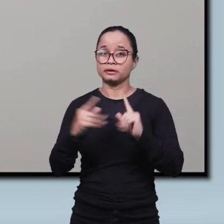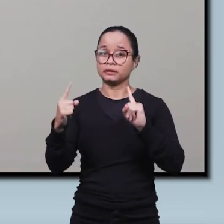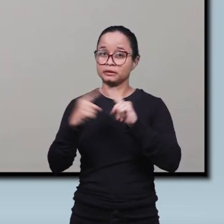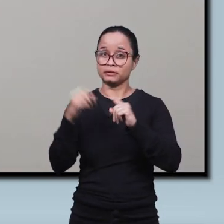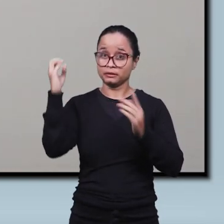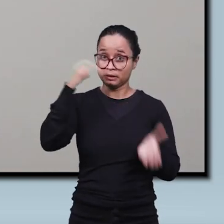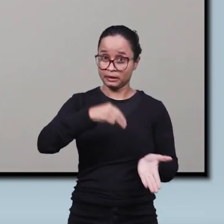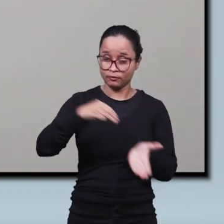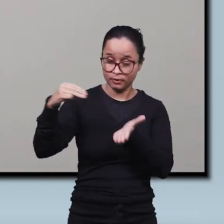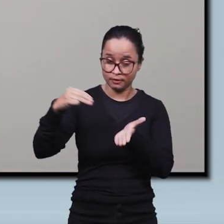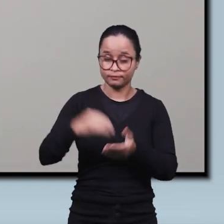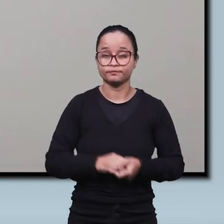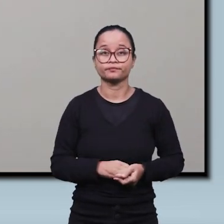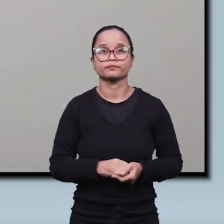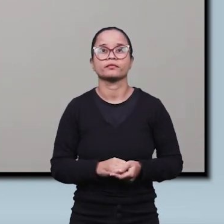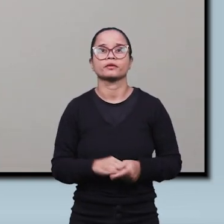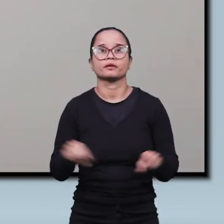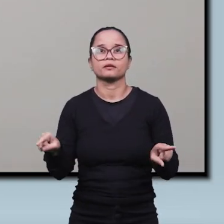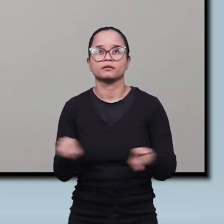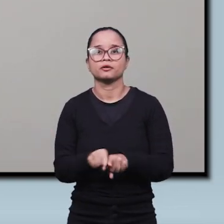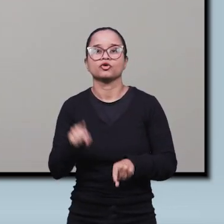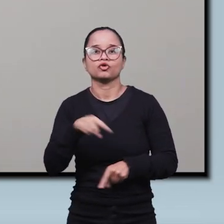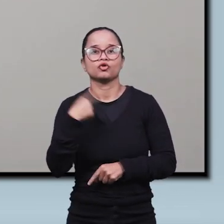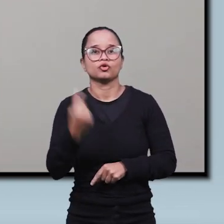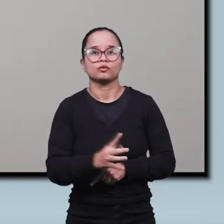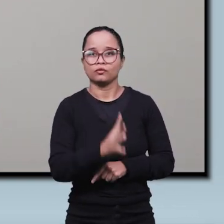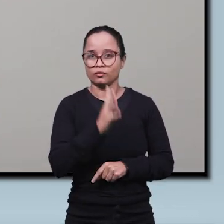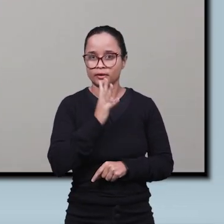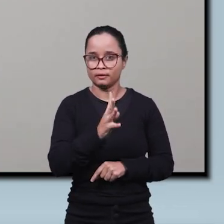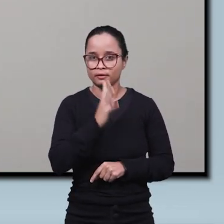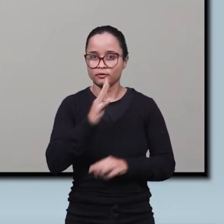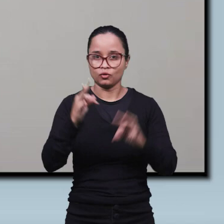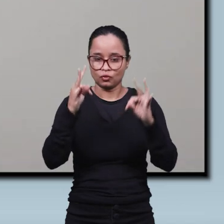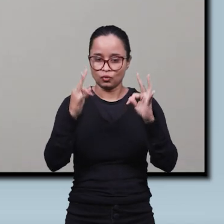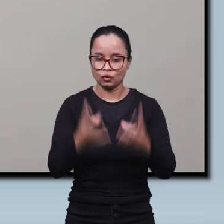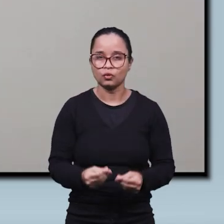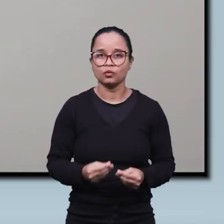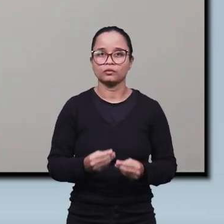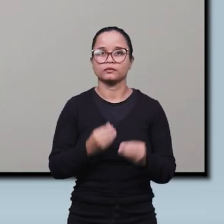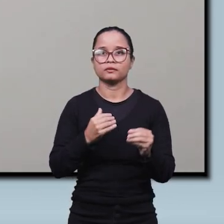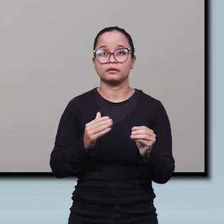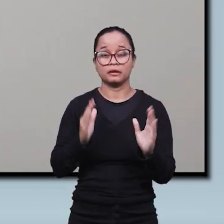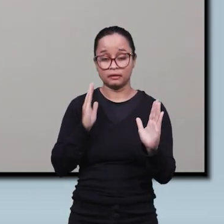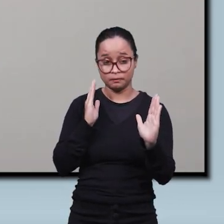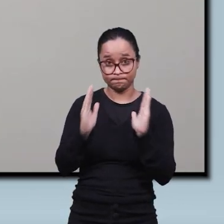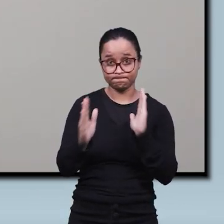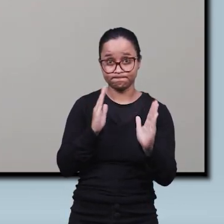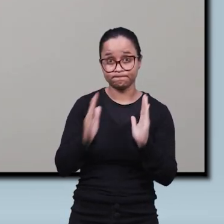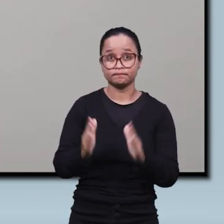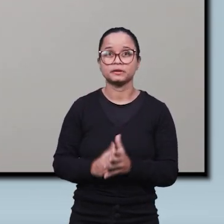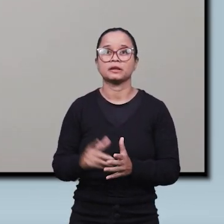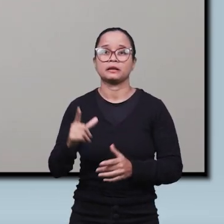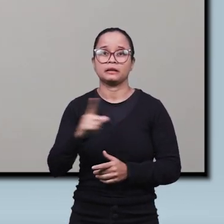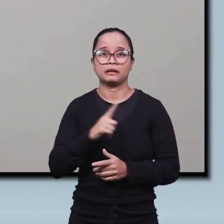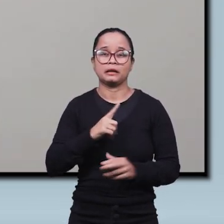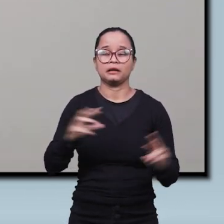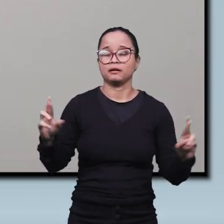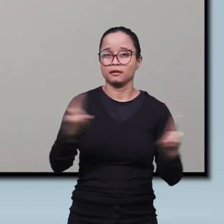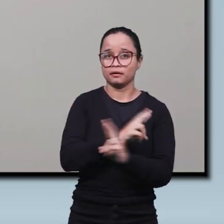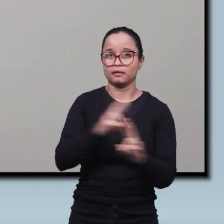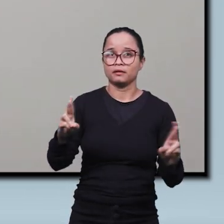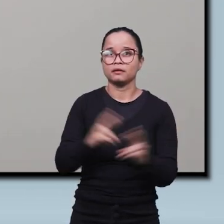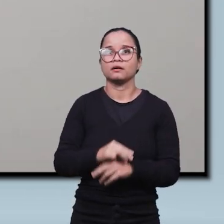Cristã Maranata, além de nós conhecermos todos esses processos que existem relacionados